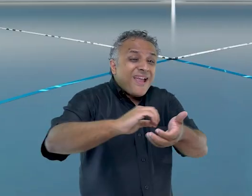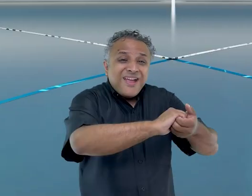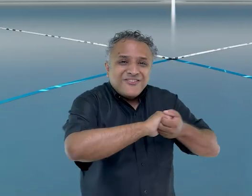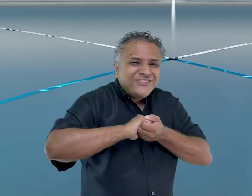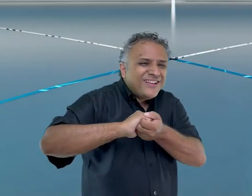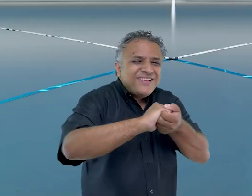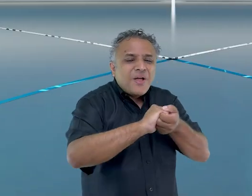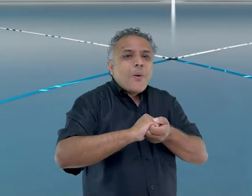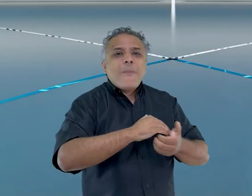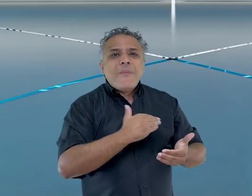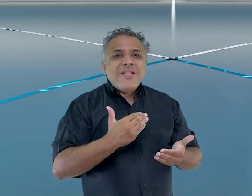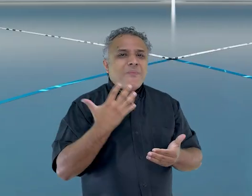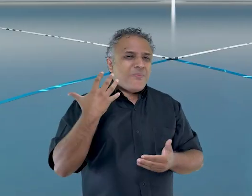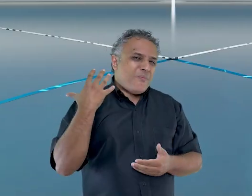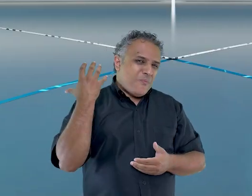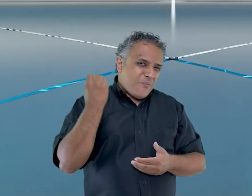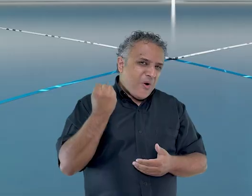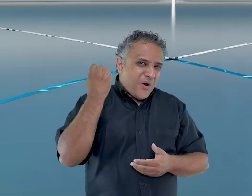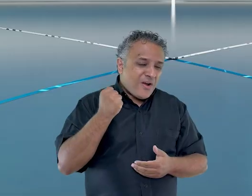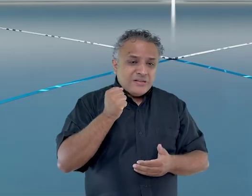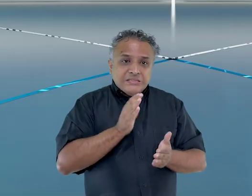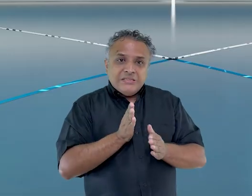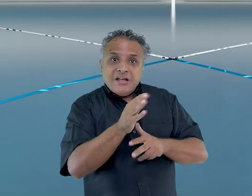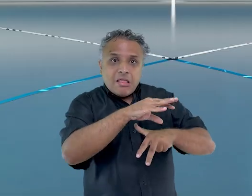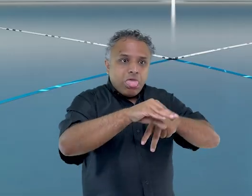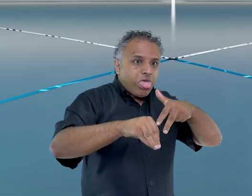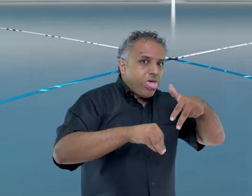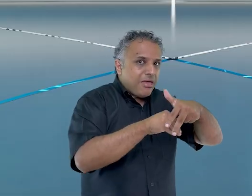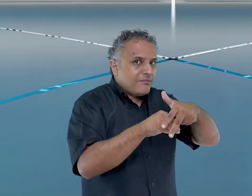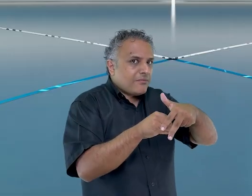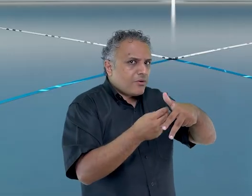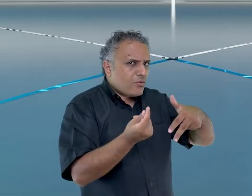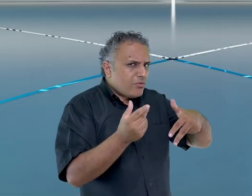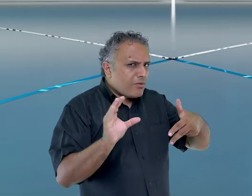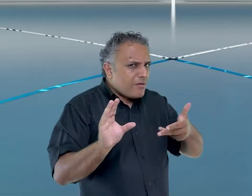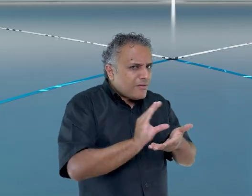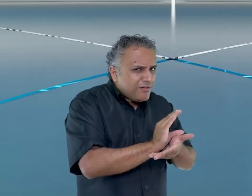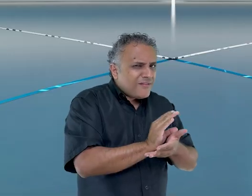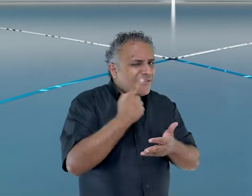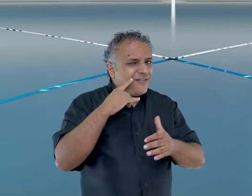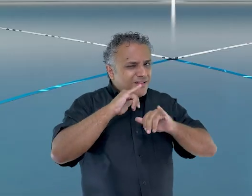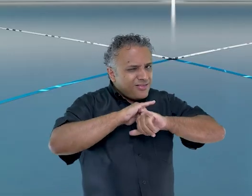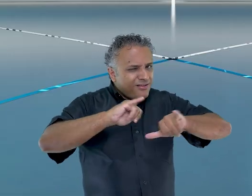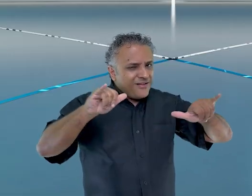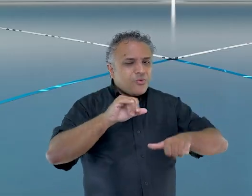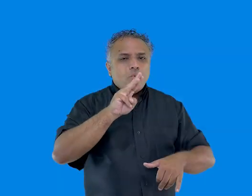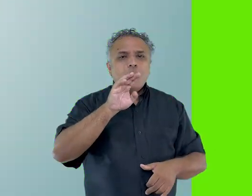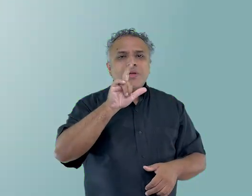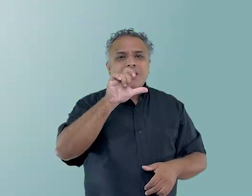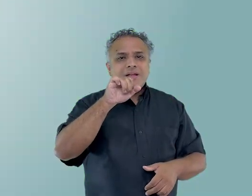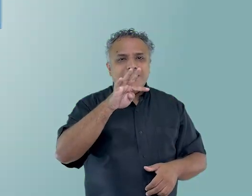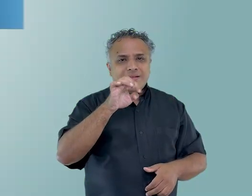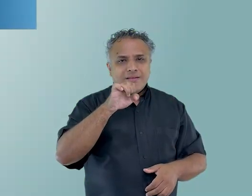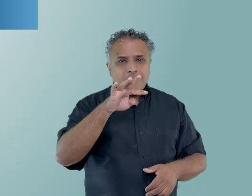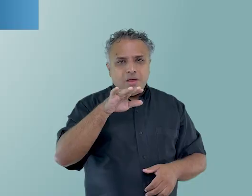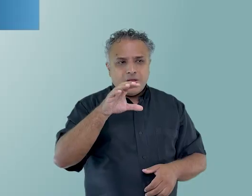e condenação por desvio de recursos públicos. Confira no IT Notícias com William Nascimento.